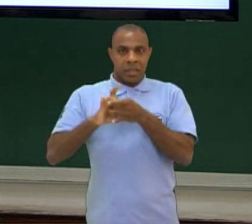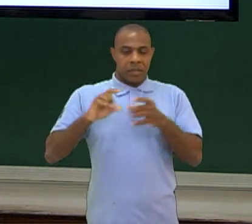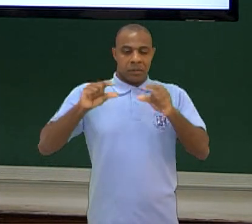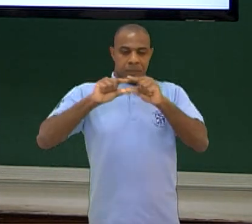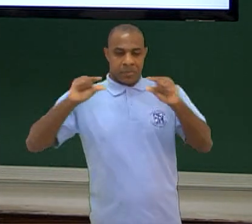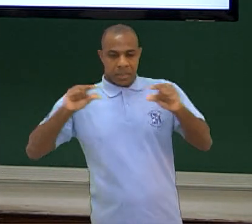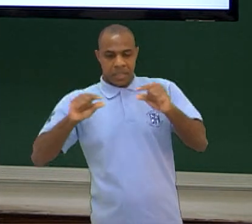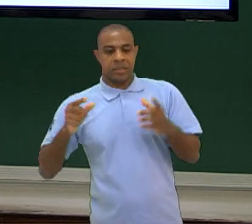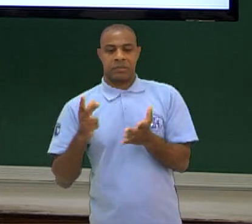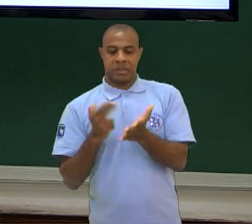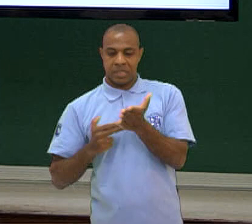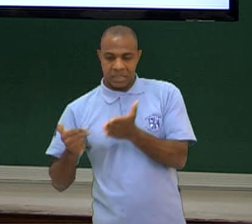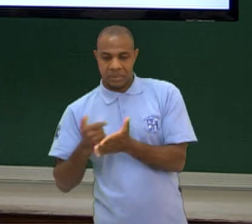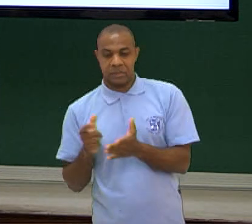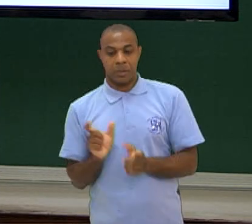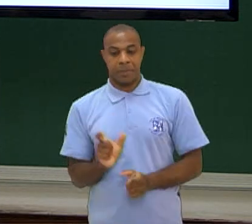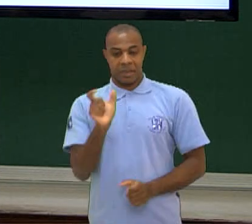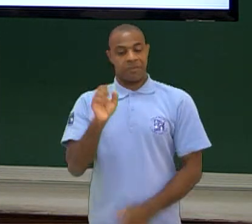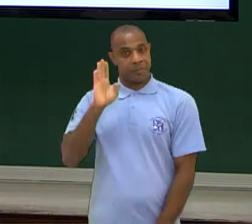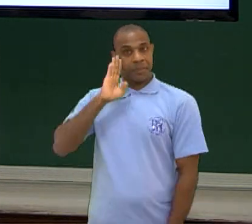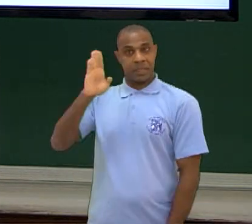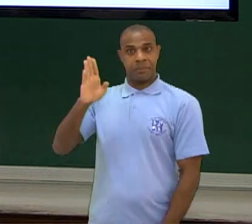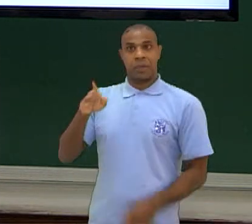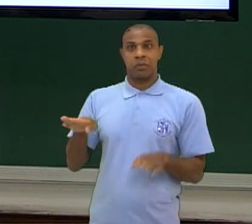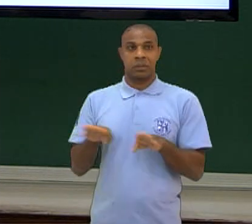com desenhos e com palavras-chave. E está aqui o